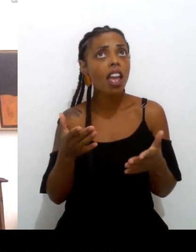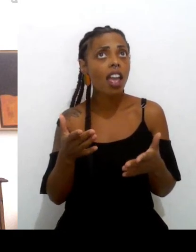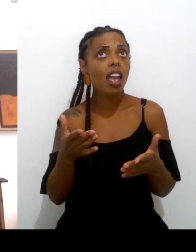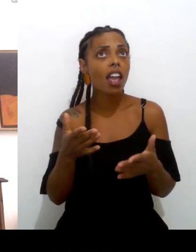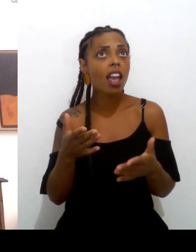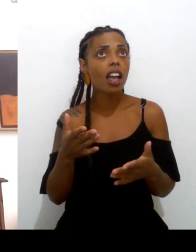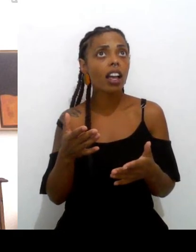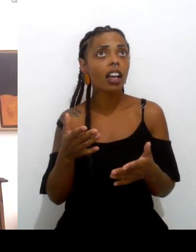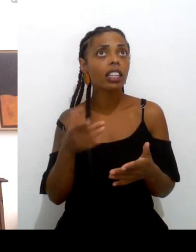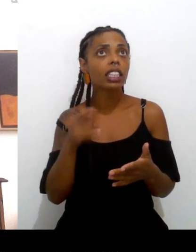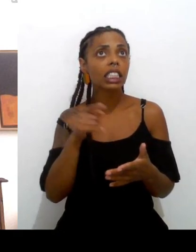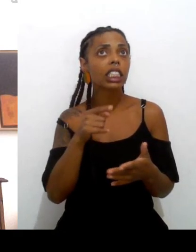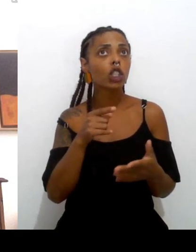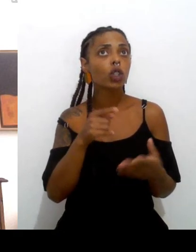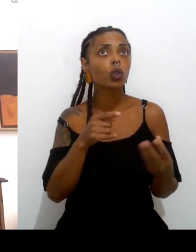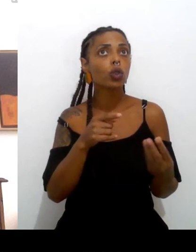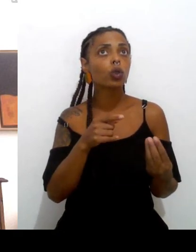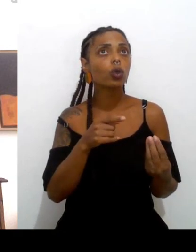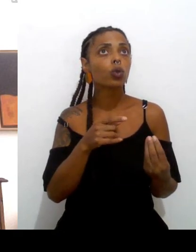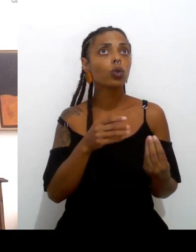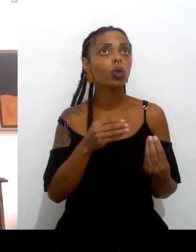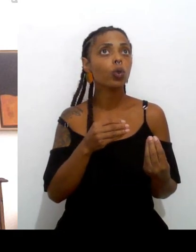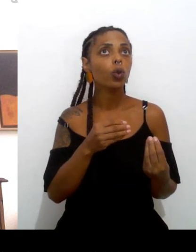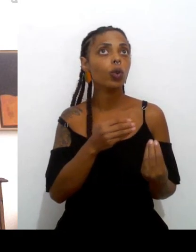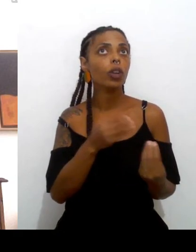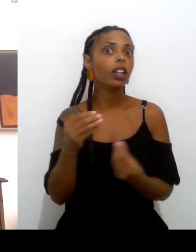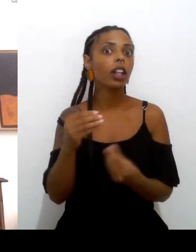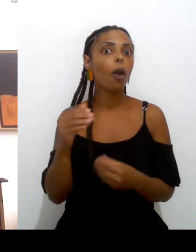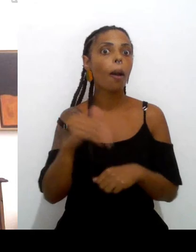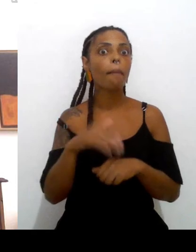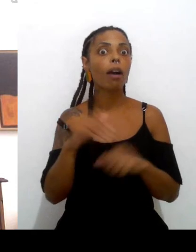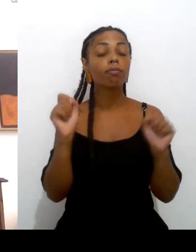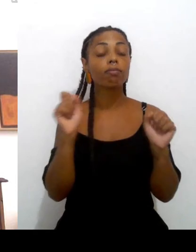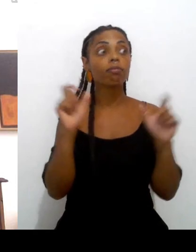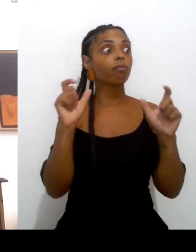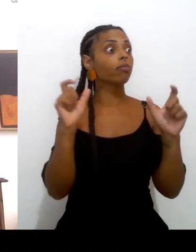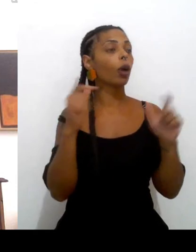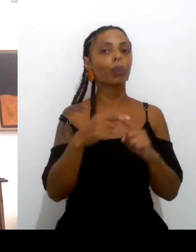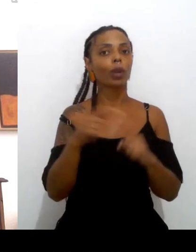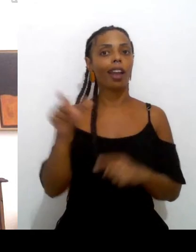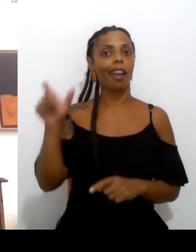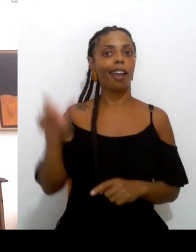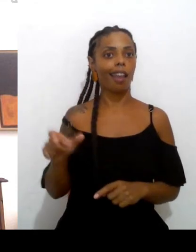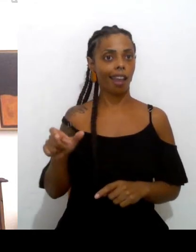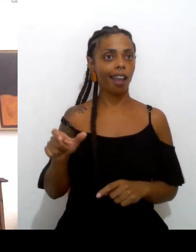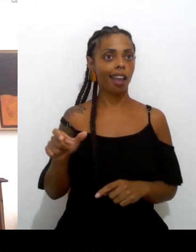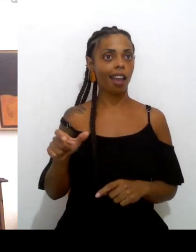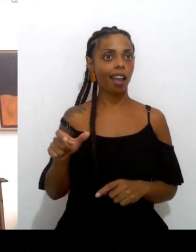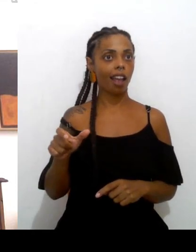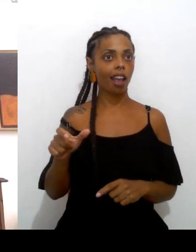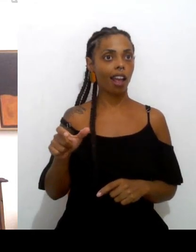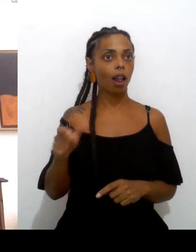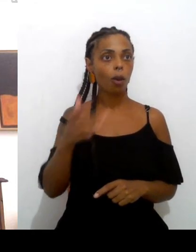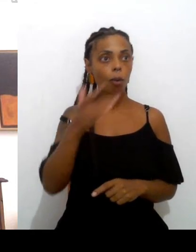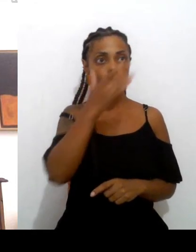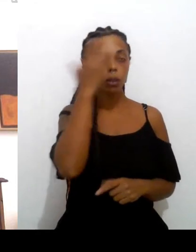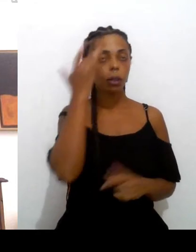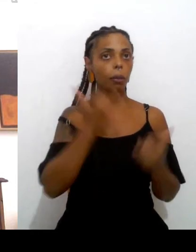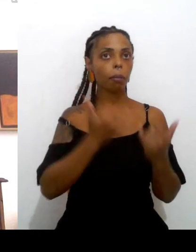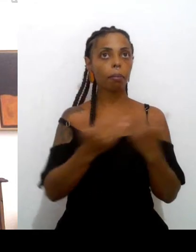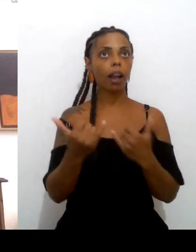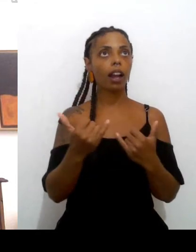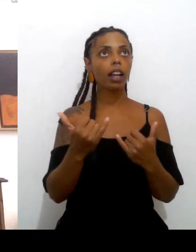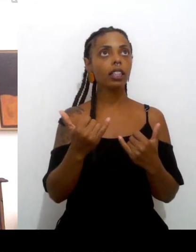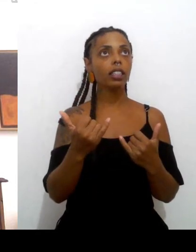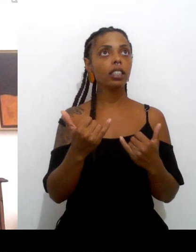estivesse mas Alerta talvez porque ele era alguém que vivia como se estivesse fora da convenção